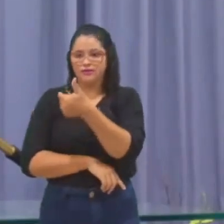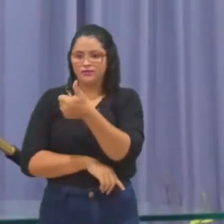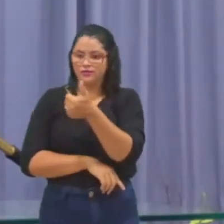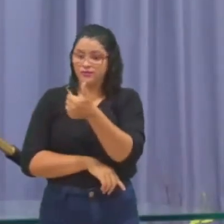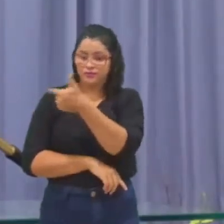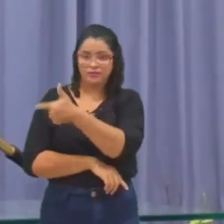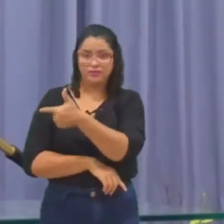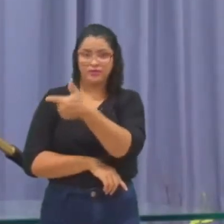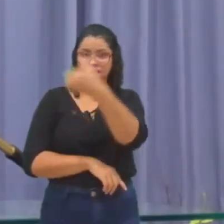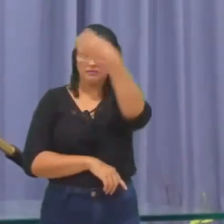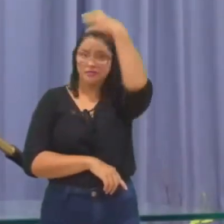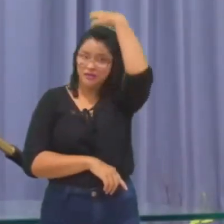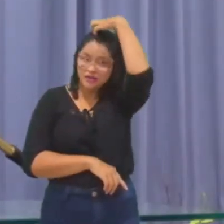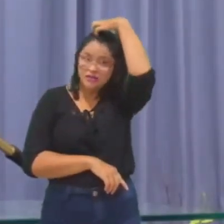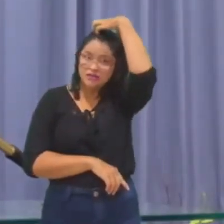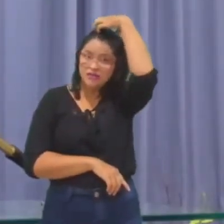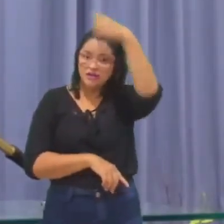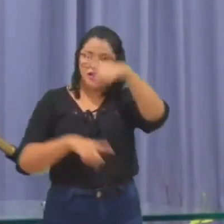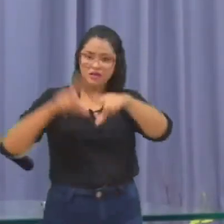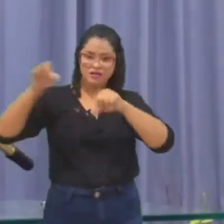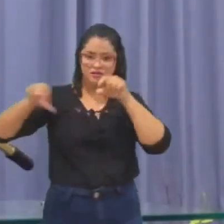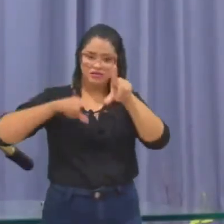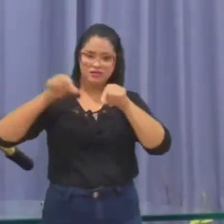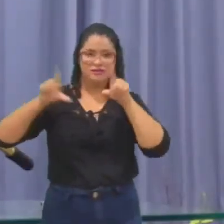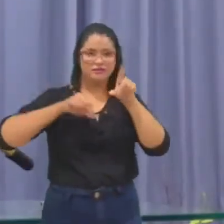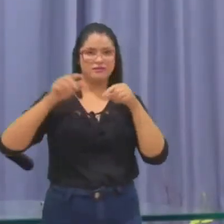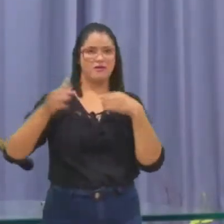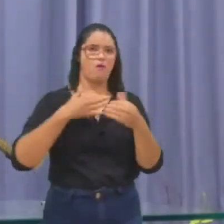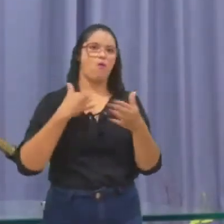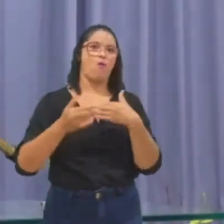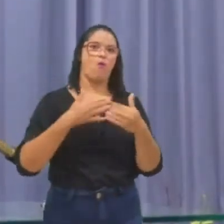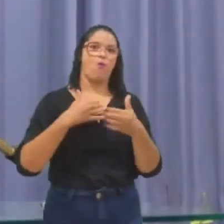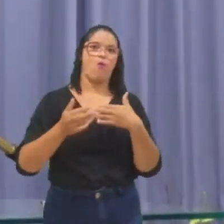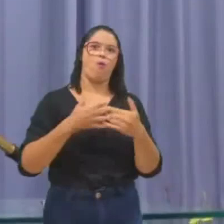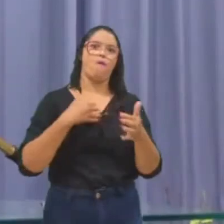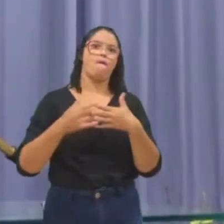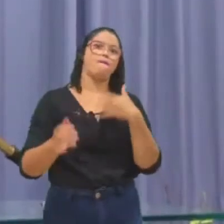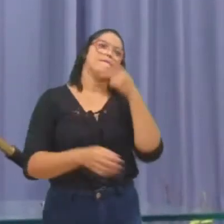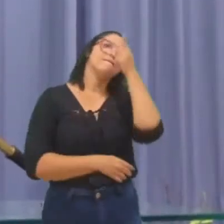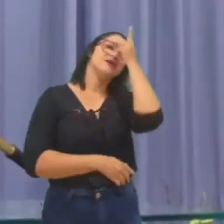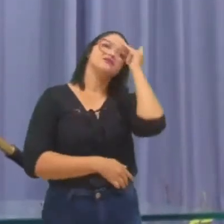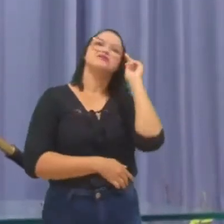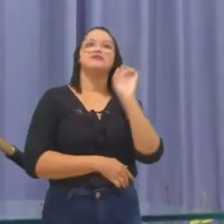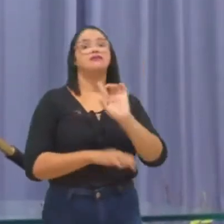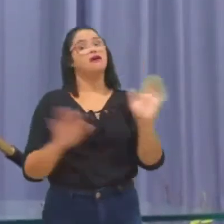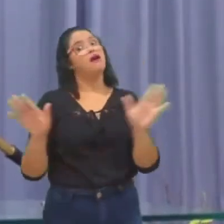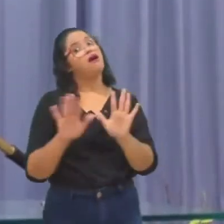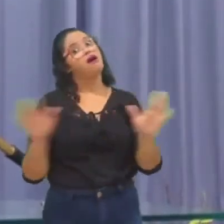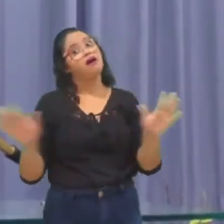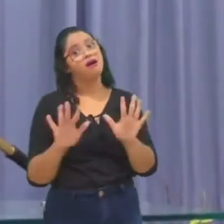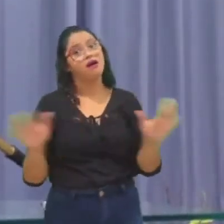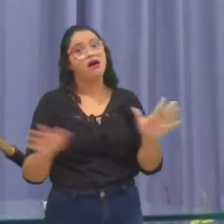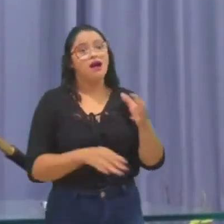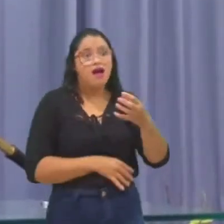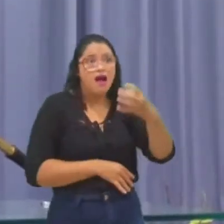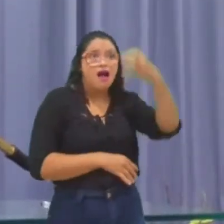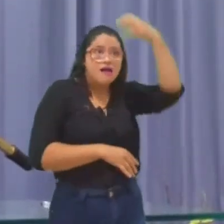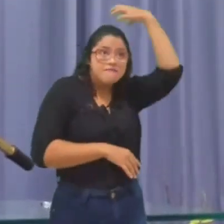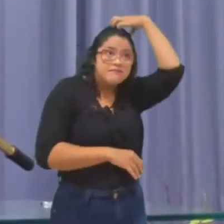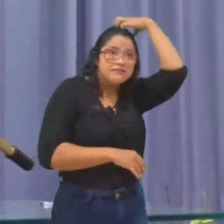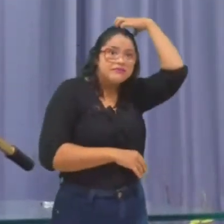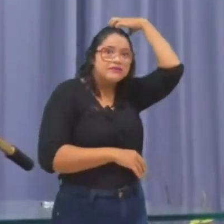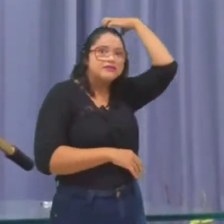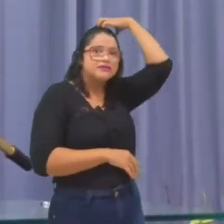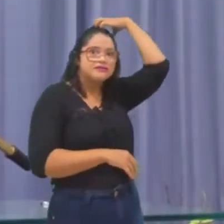os príncipes escolhidos. Vejam que não era qualquer pessoa, eram príncipes do meio do povo de